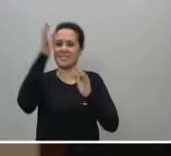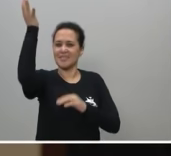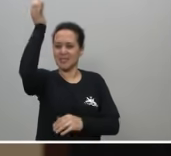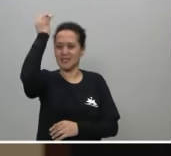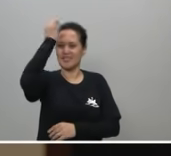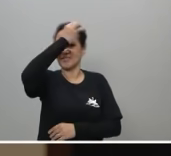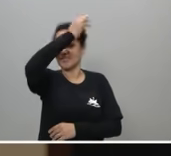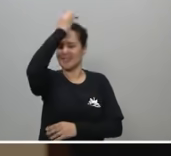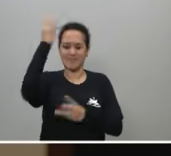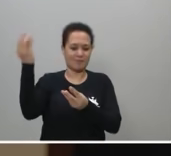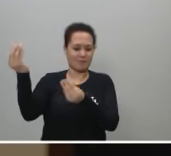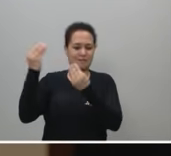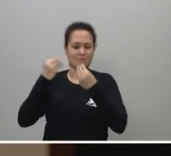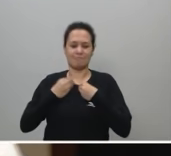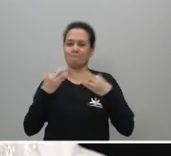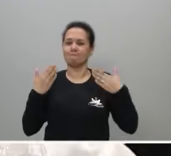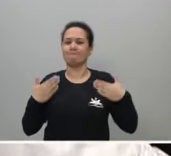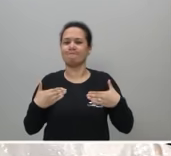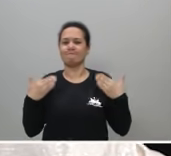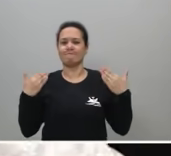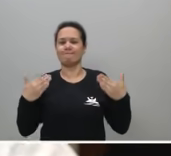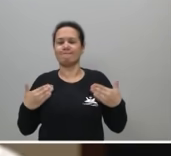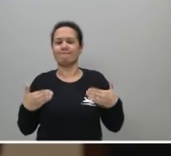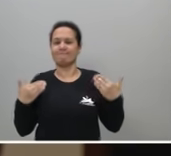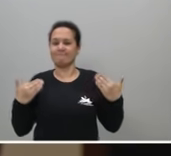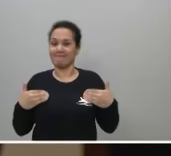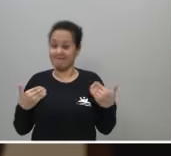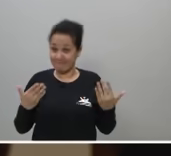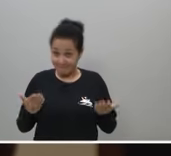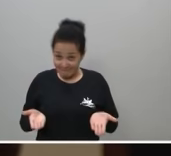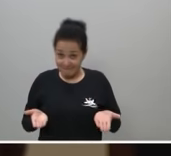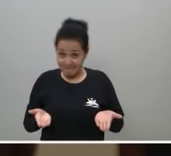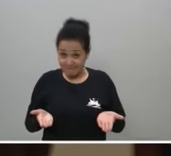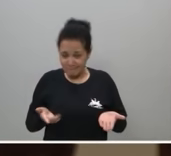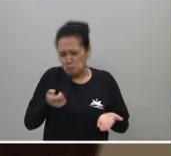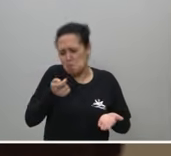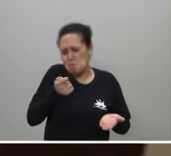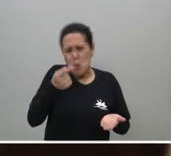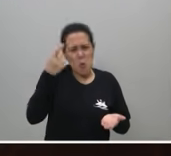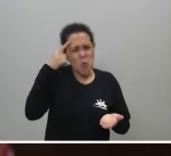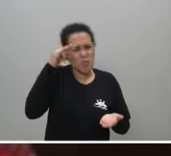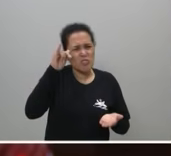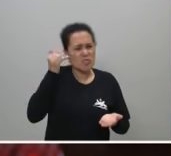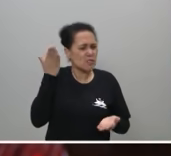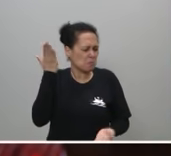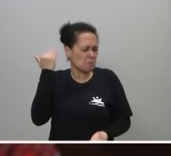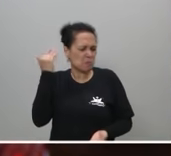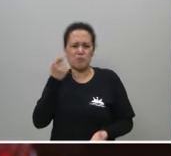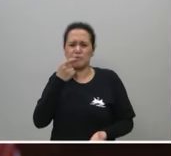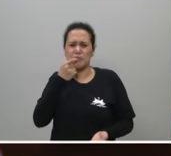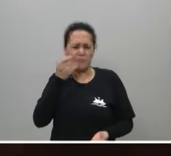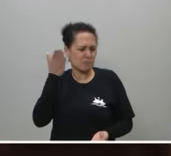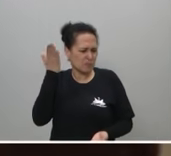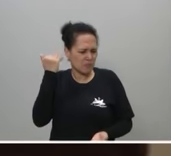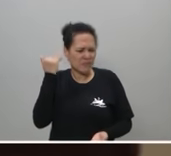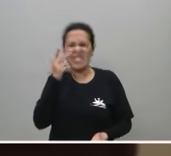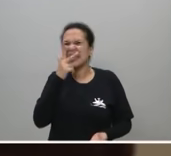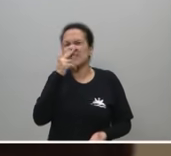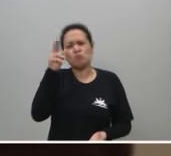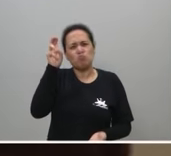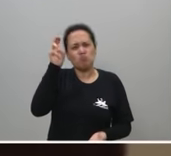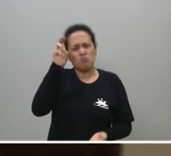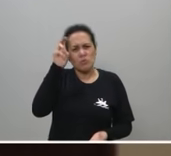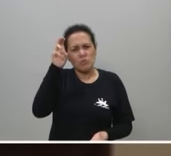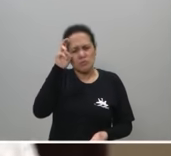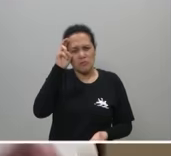alegria. Não faz poucos dias, se não me falha a memória, foi na quinta-feira que